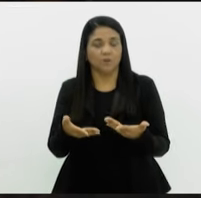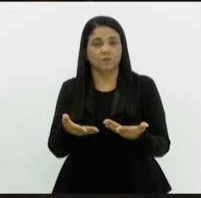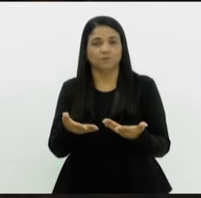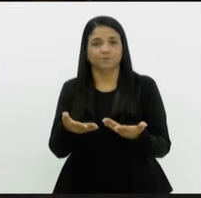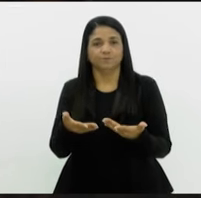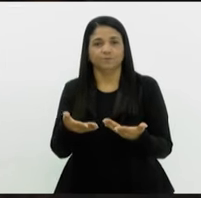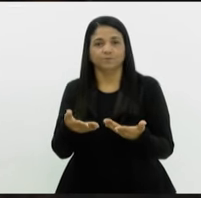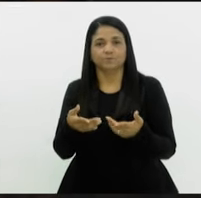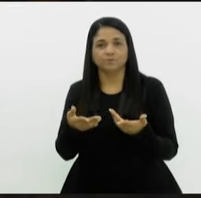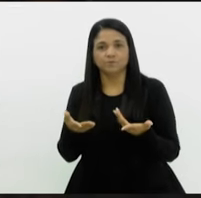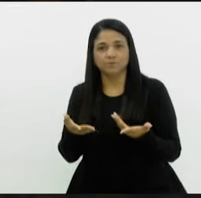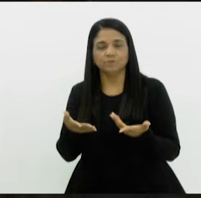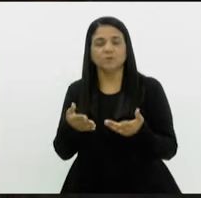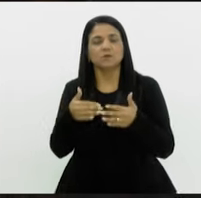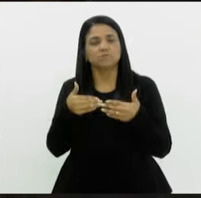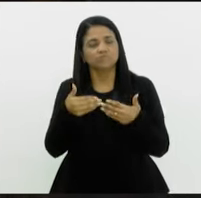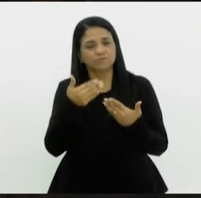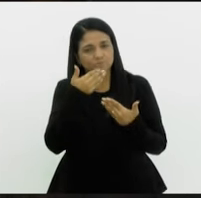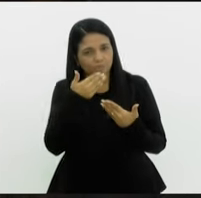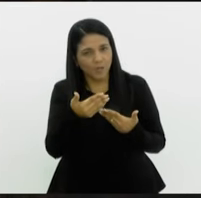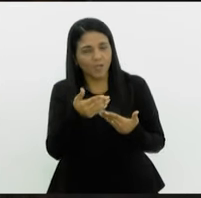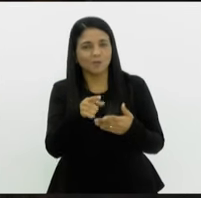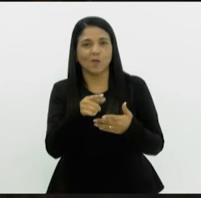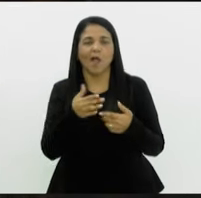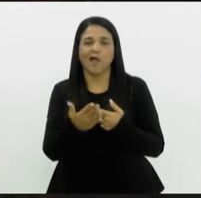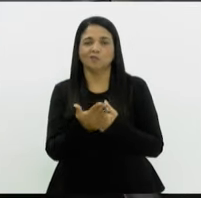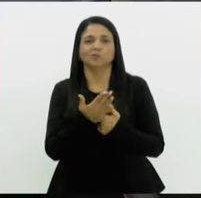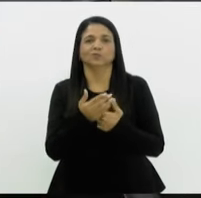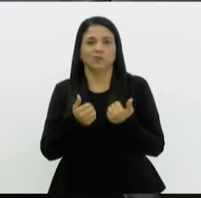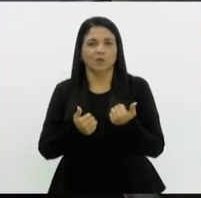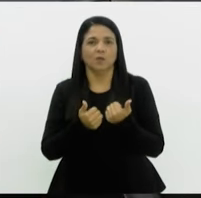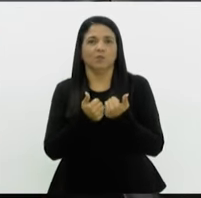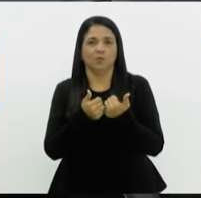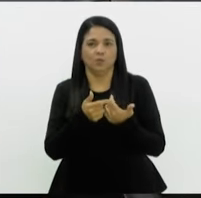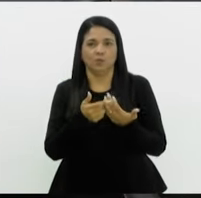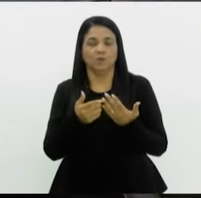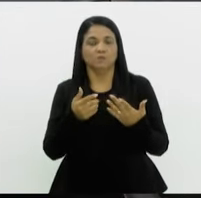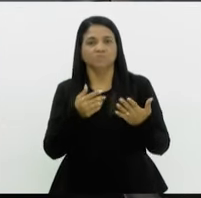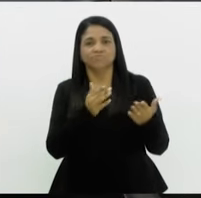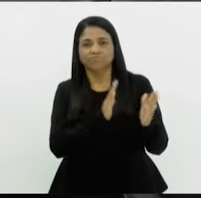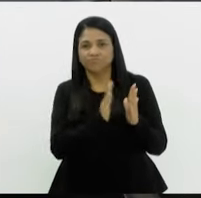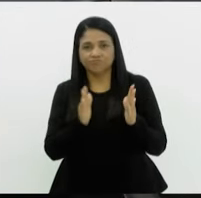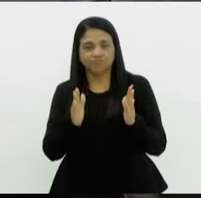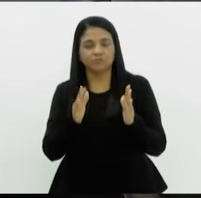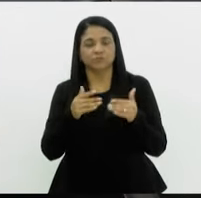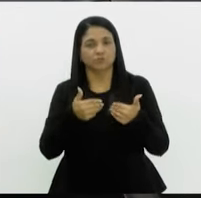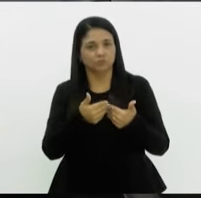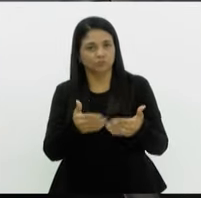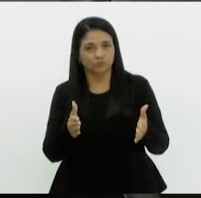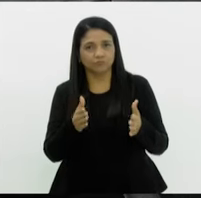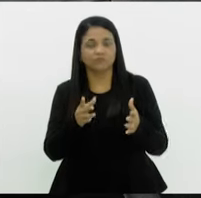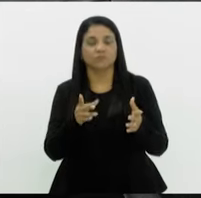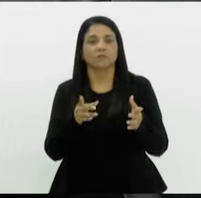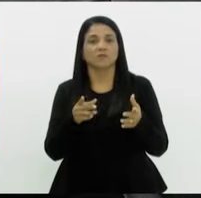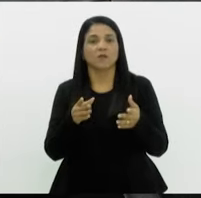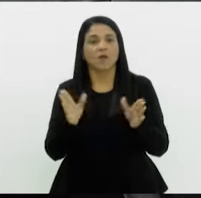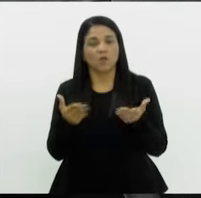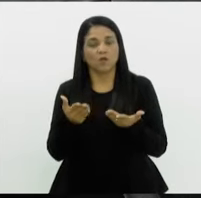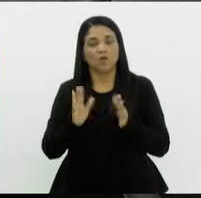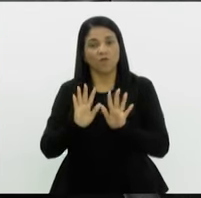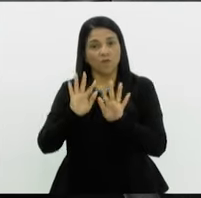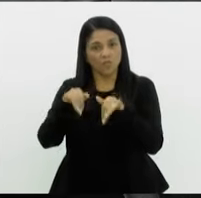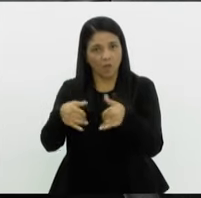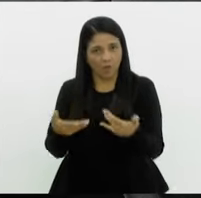uma vez com a colaboração de Vossas Excelências. Nada mais havendo a tratar na ordem do dia, passa-se ao expediente